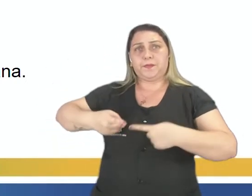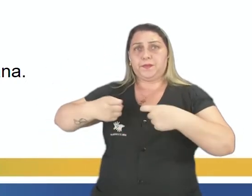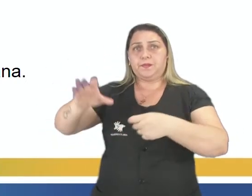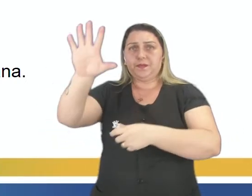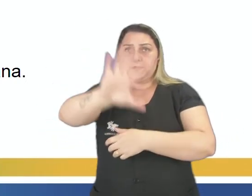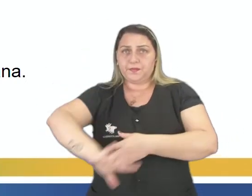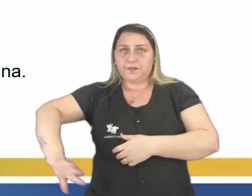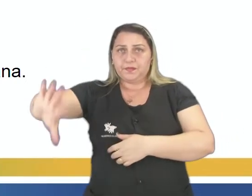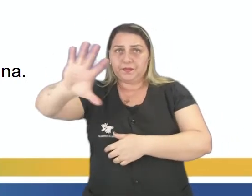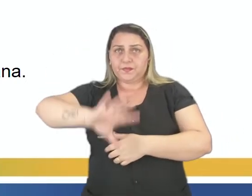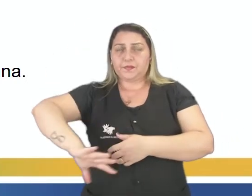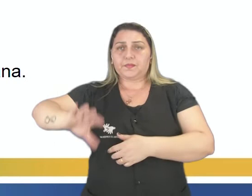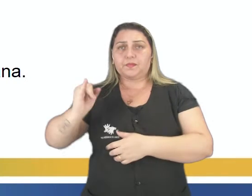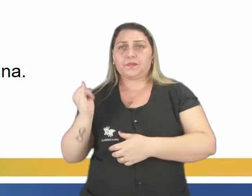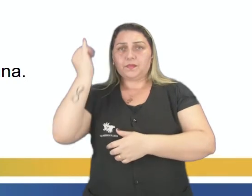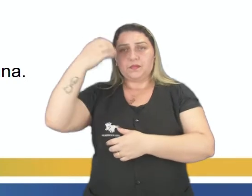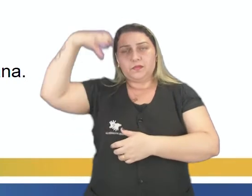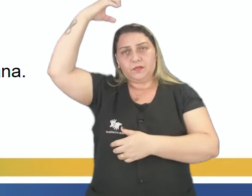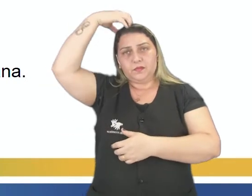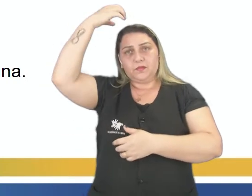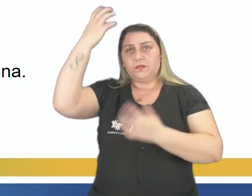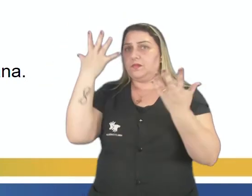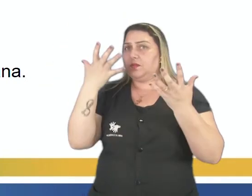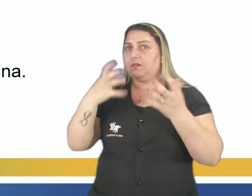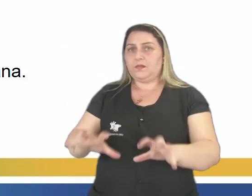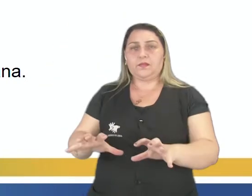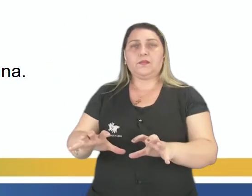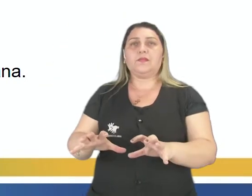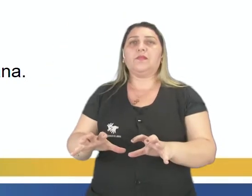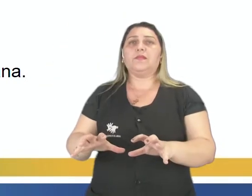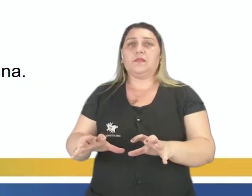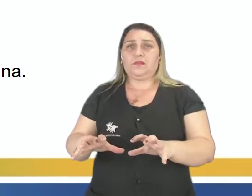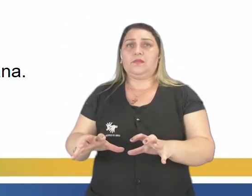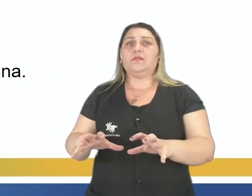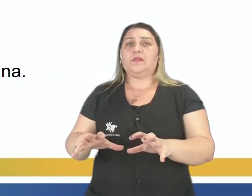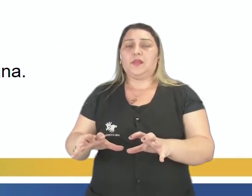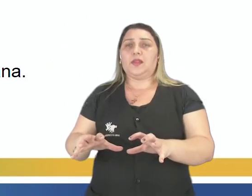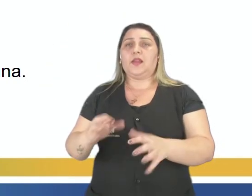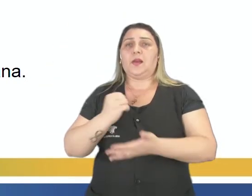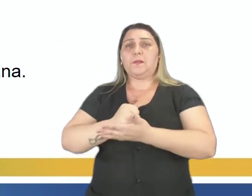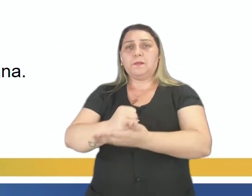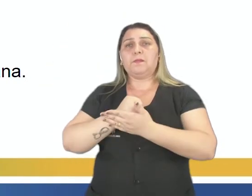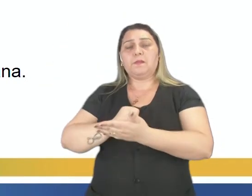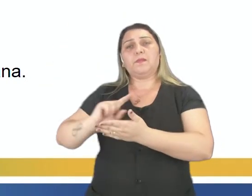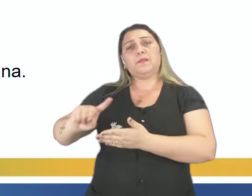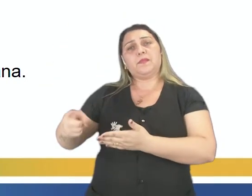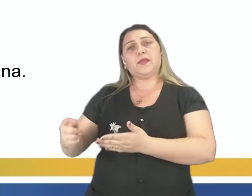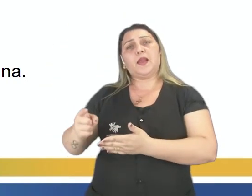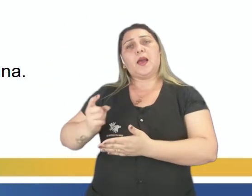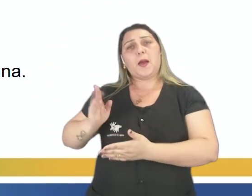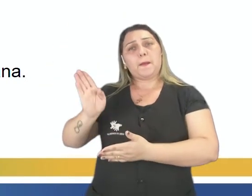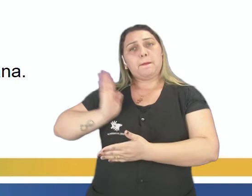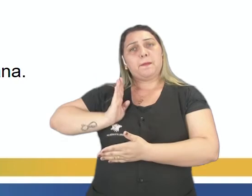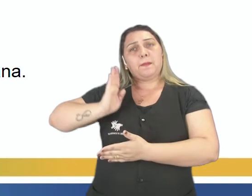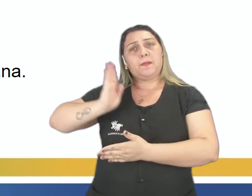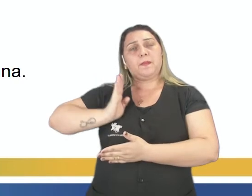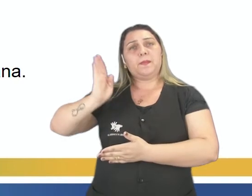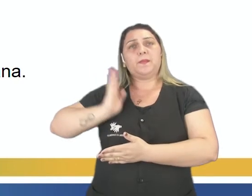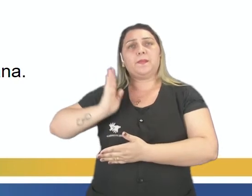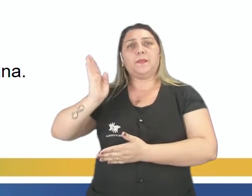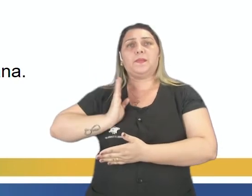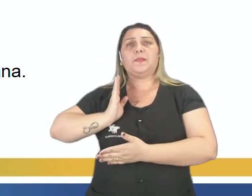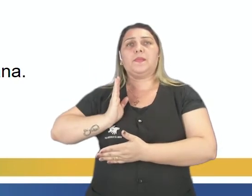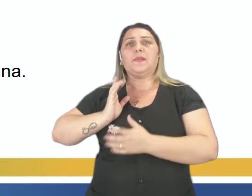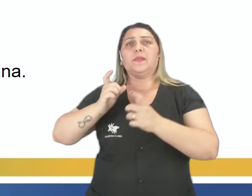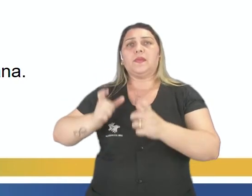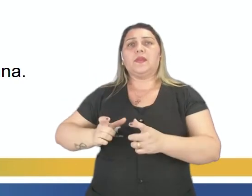guerrilha nacionalista e anti-imperialista que angariou apoios da oposição burguesa e de setores